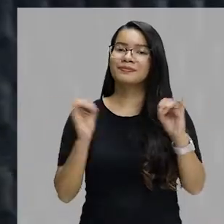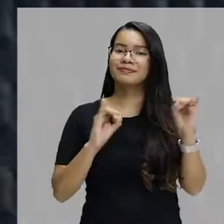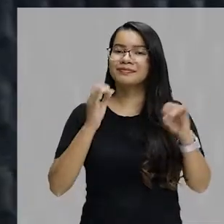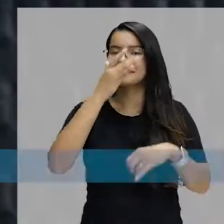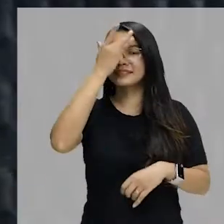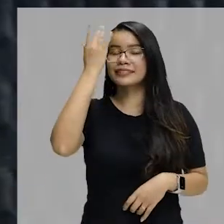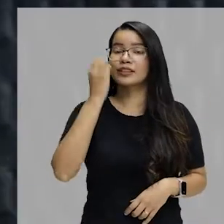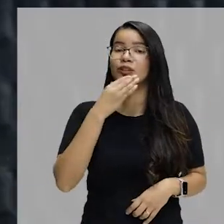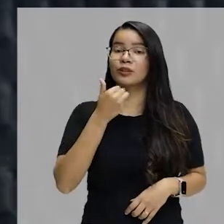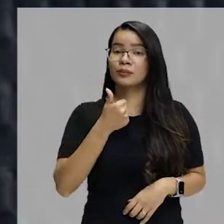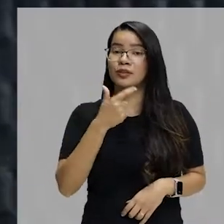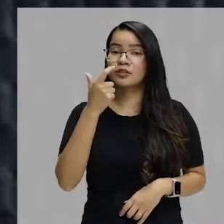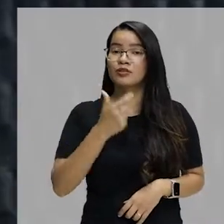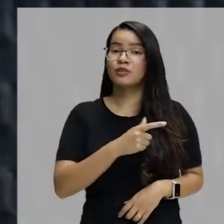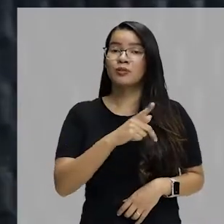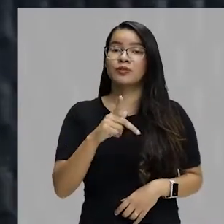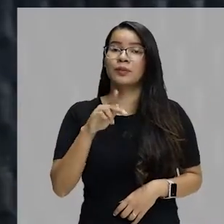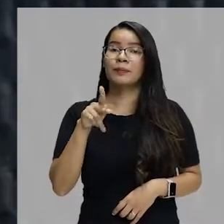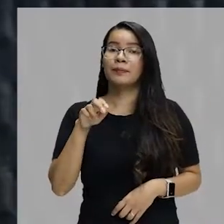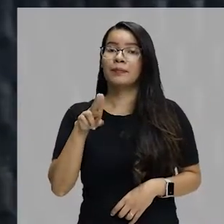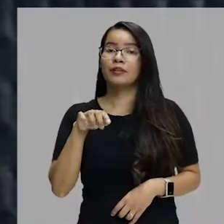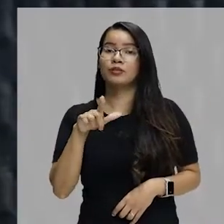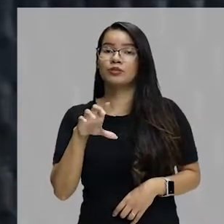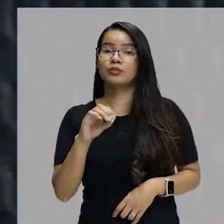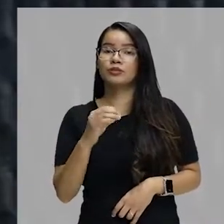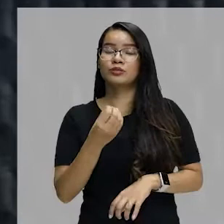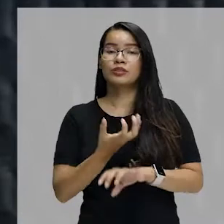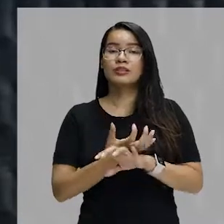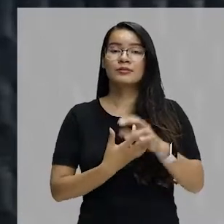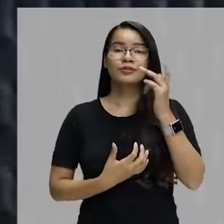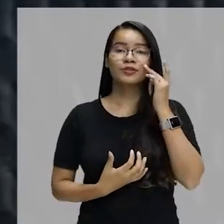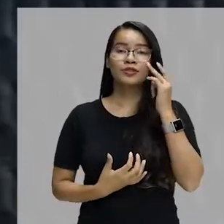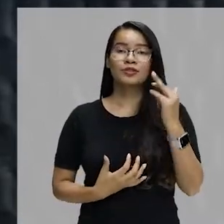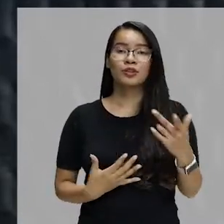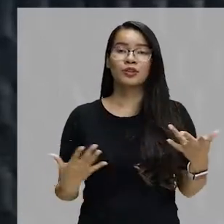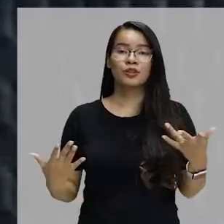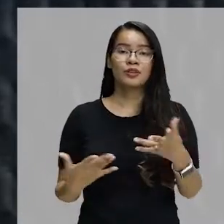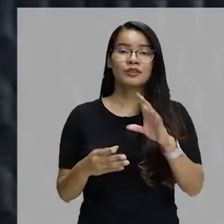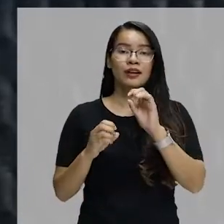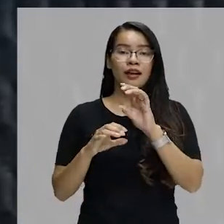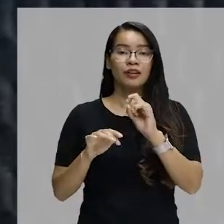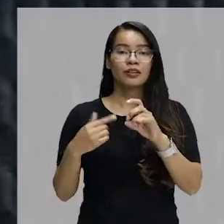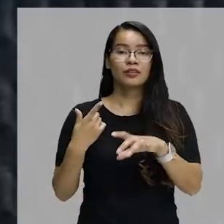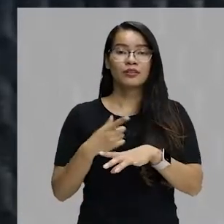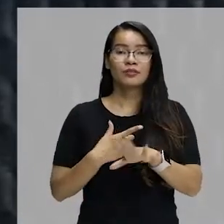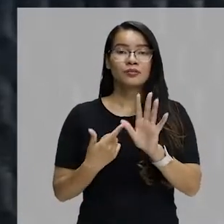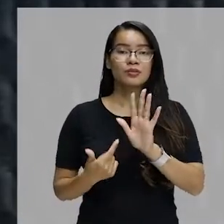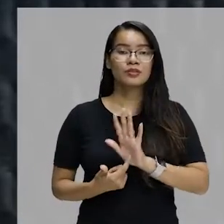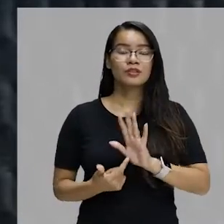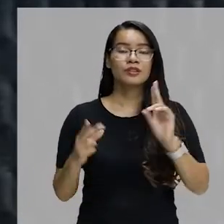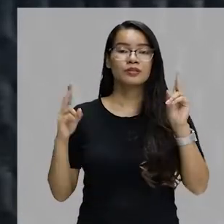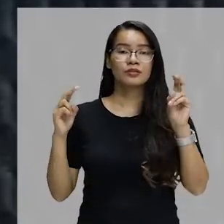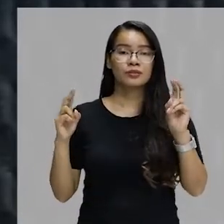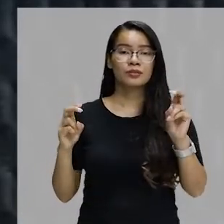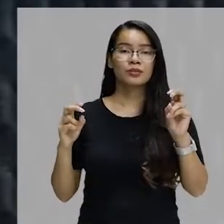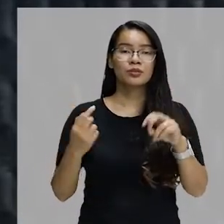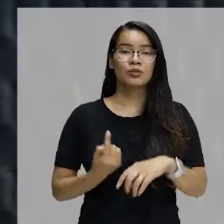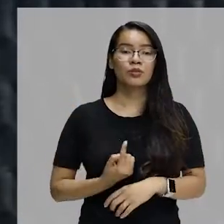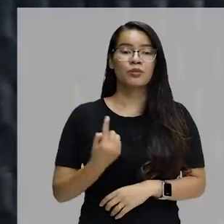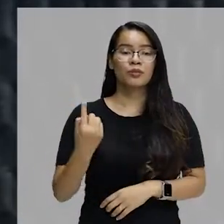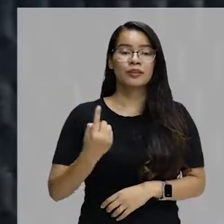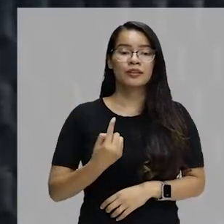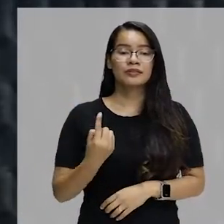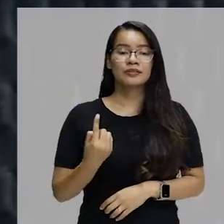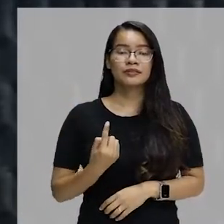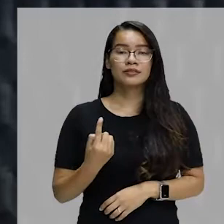pessoal, tudo bem? Professor Paulo Gereba de História. Na aula de hoje, iremos abordar sobre uma